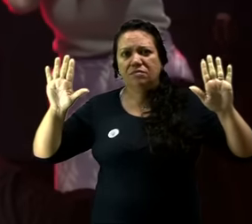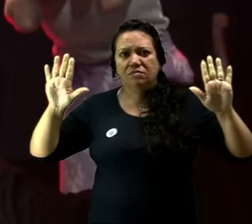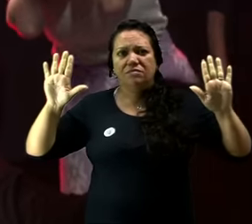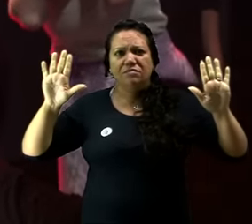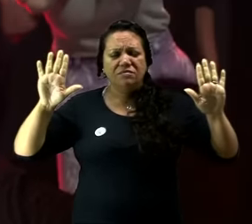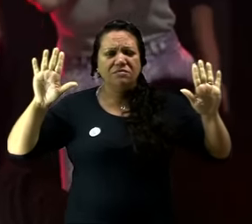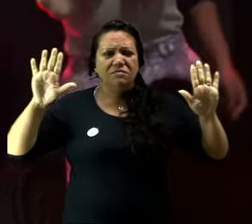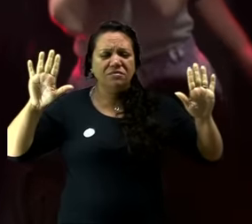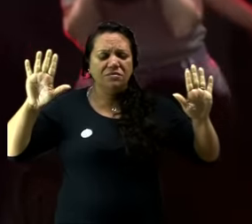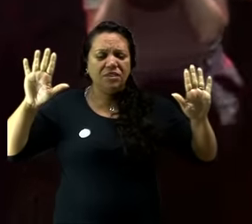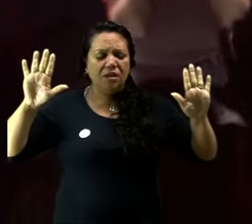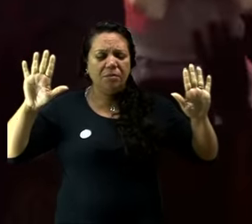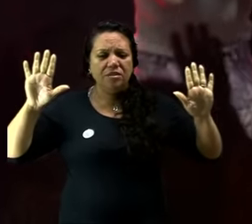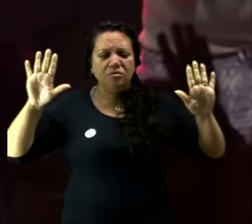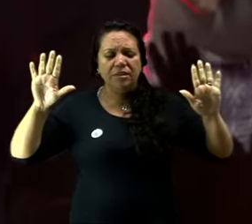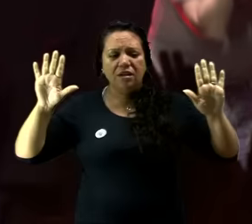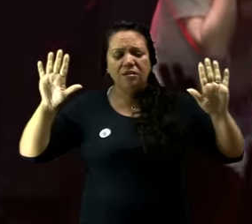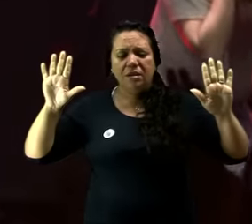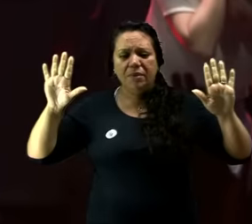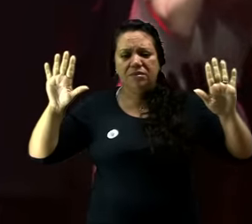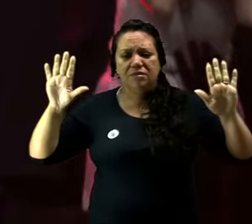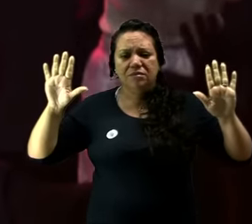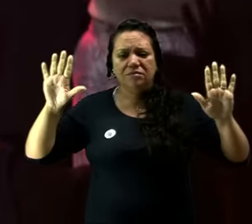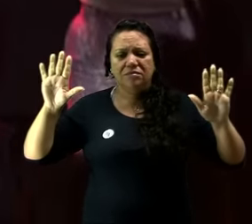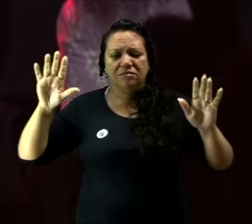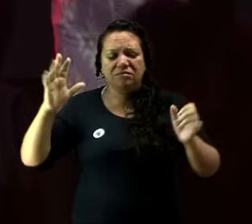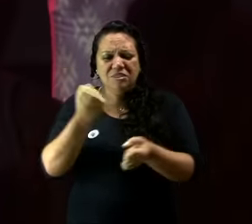aí não vale de ossos secos aqui.